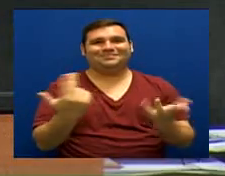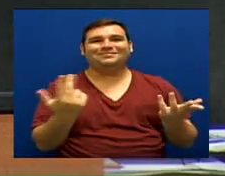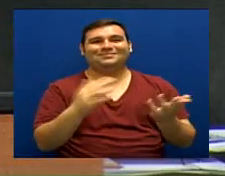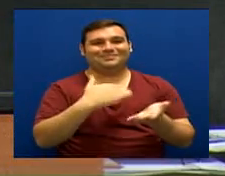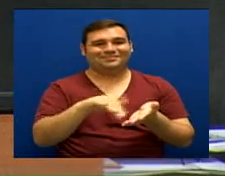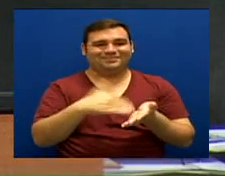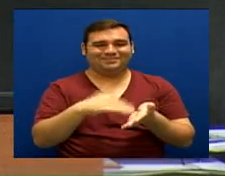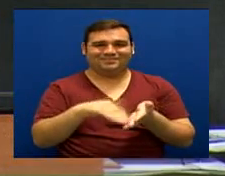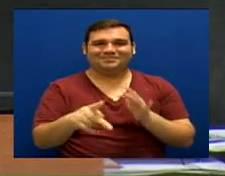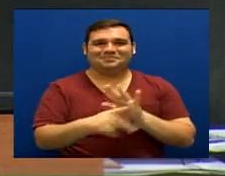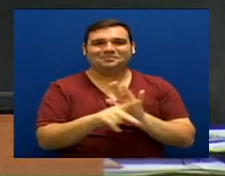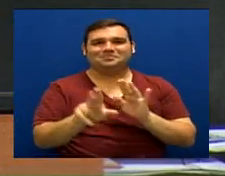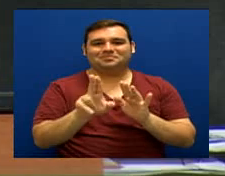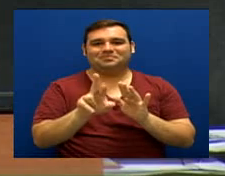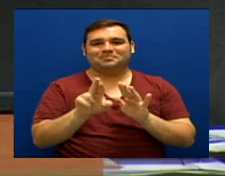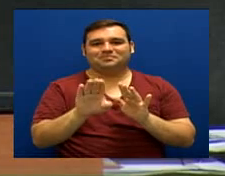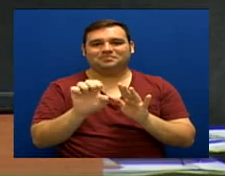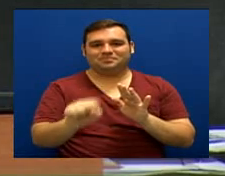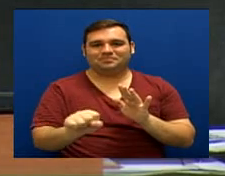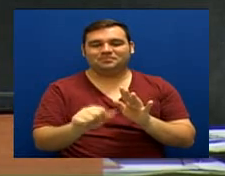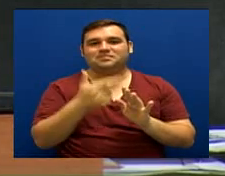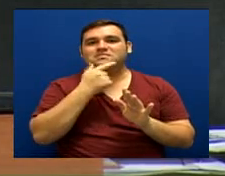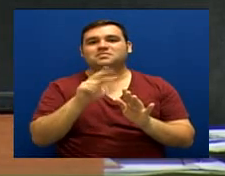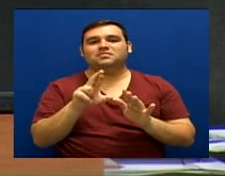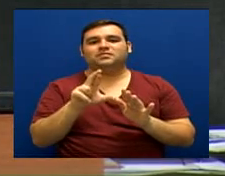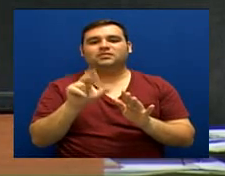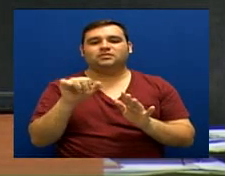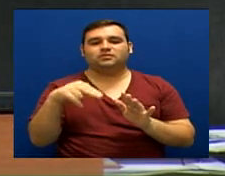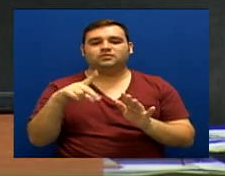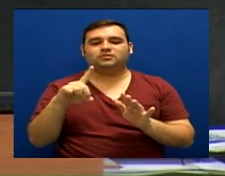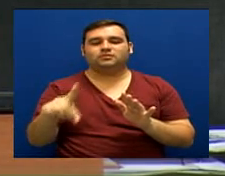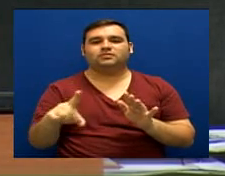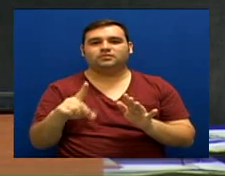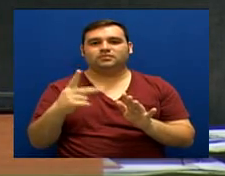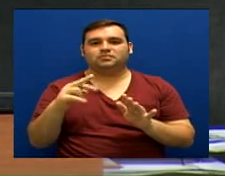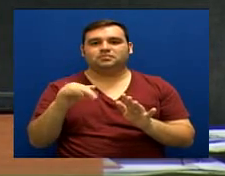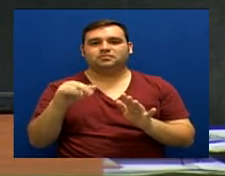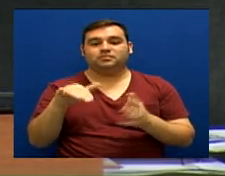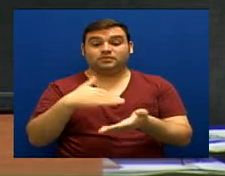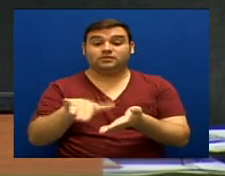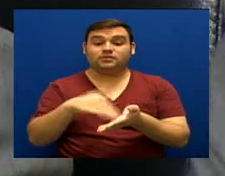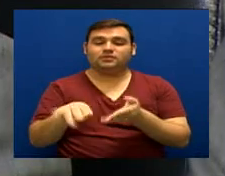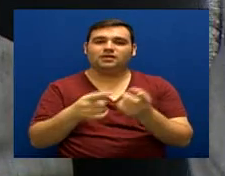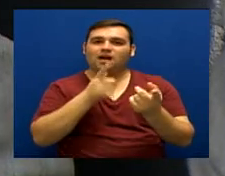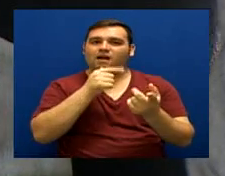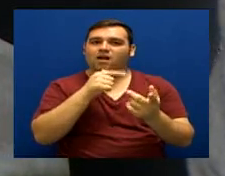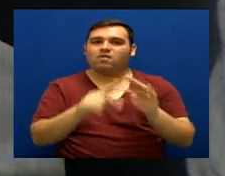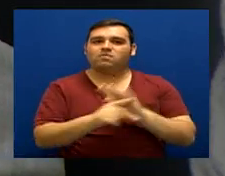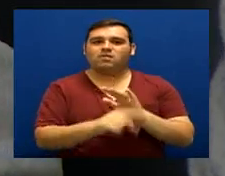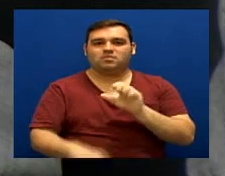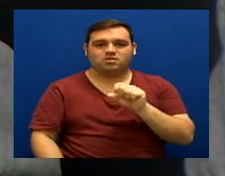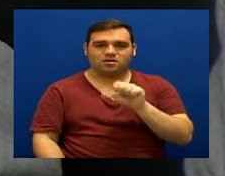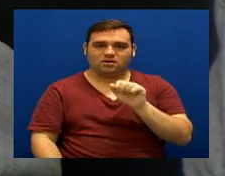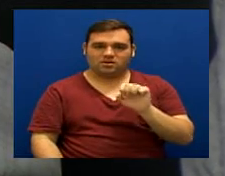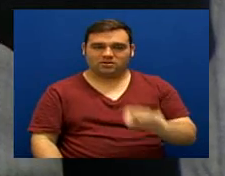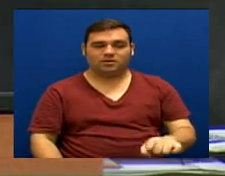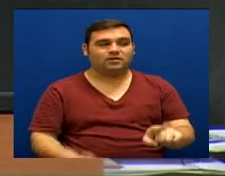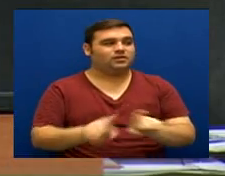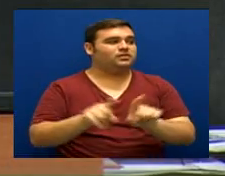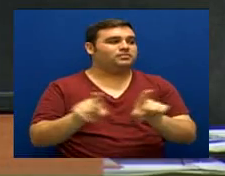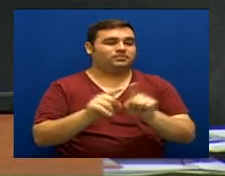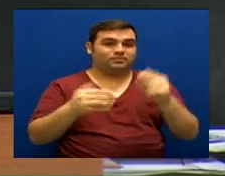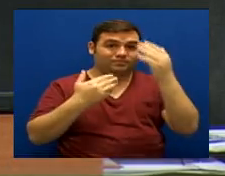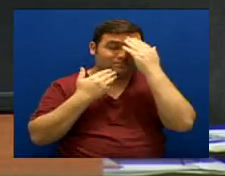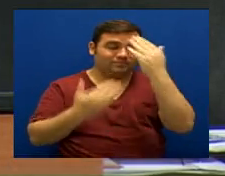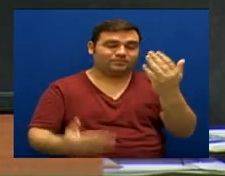presidente da urbes o ronaldo pereira da silva secretário de recursos hídricos do site também quero agradecer a